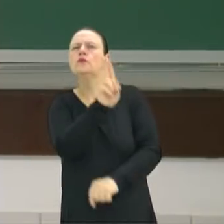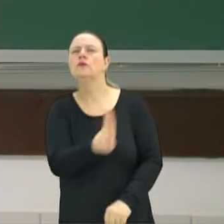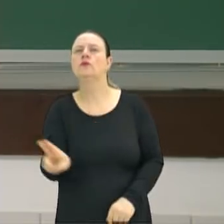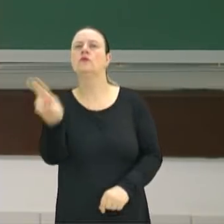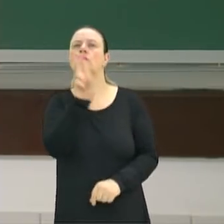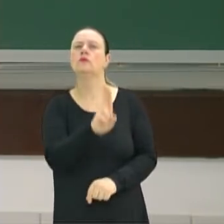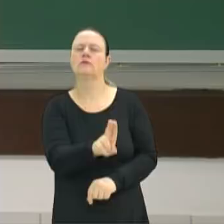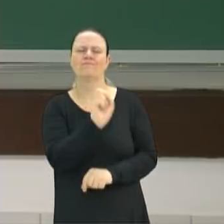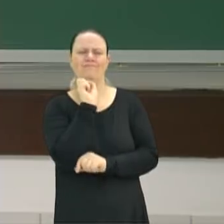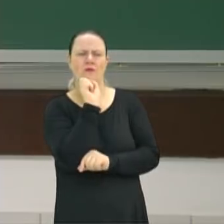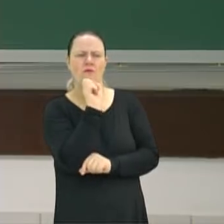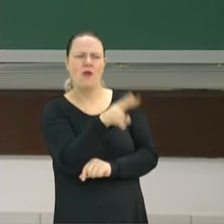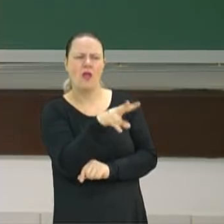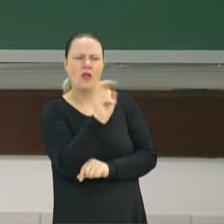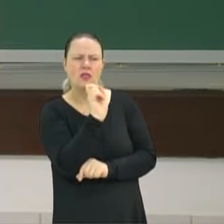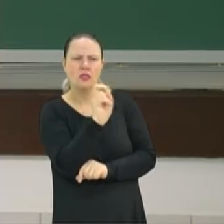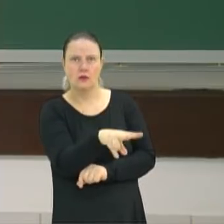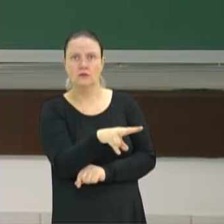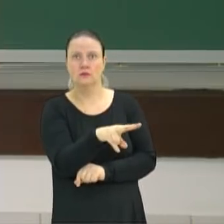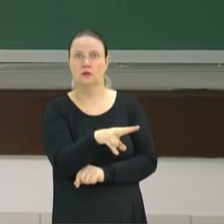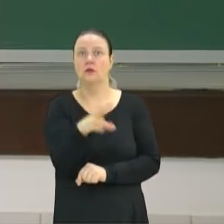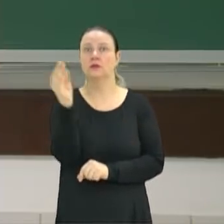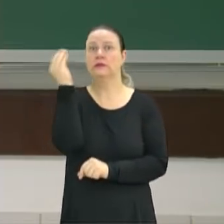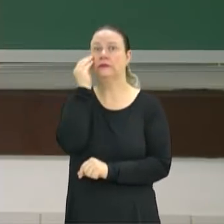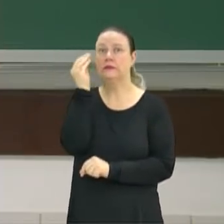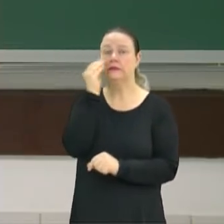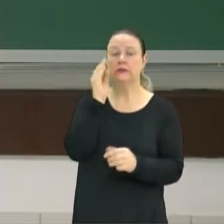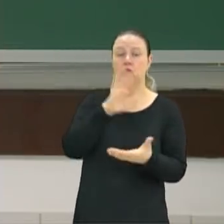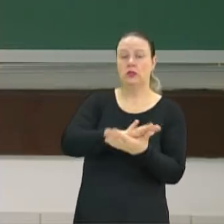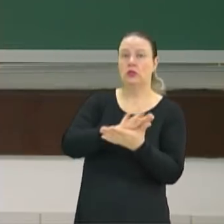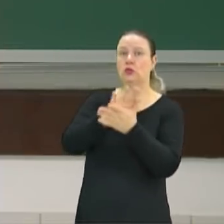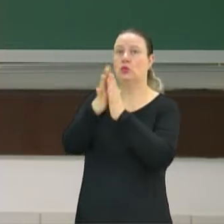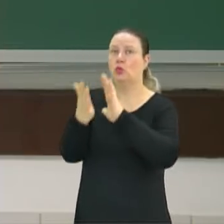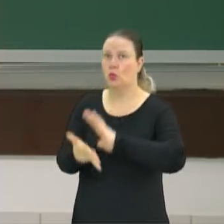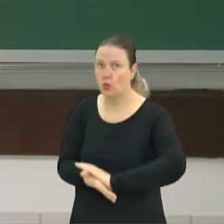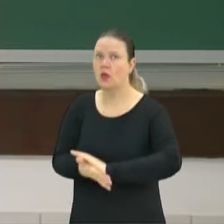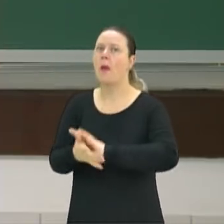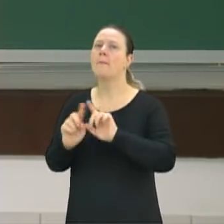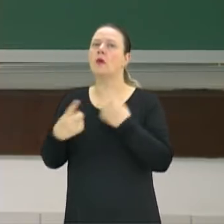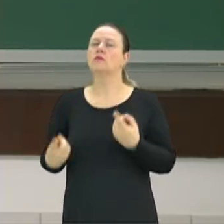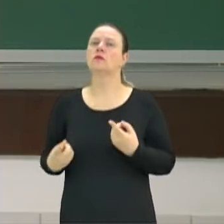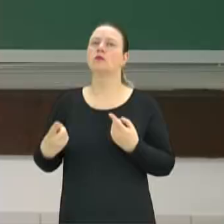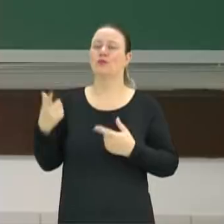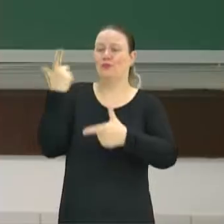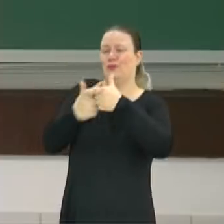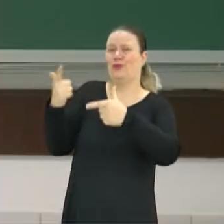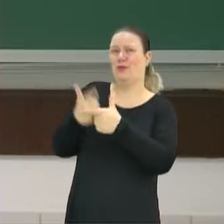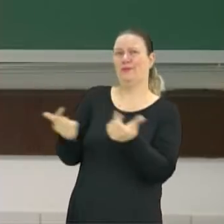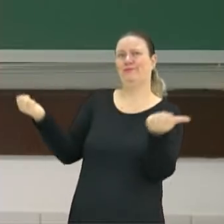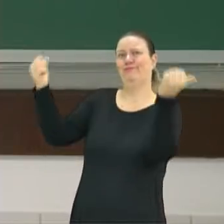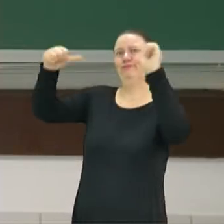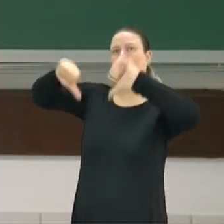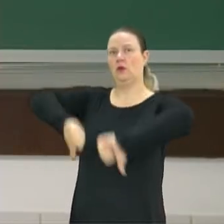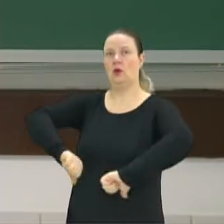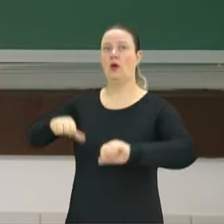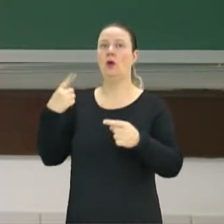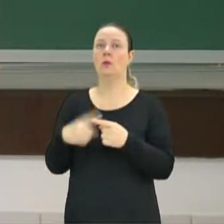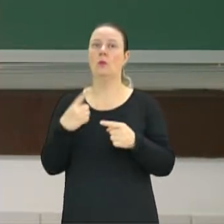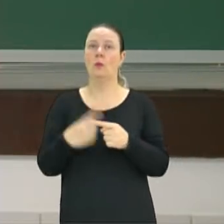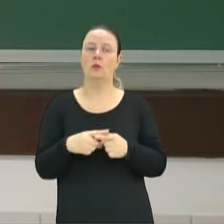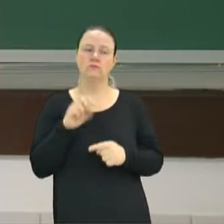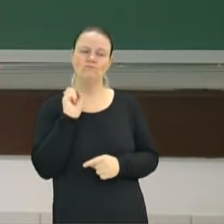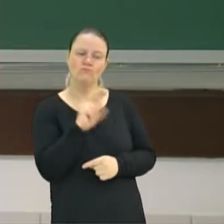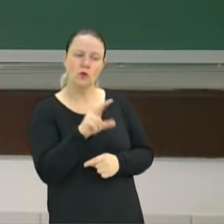veja, né? Eles estão tratando um problema e estão aumentando a origem do problema, na verdade. Porque esse agrotóxico vai continuar